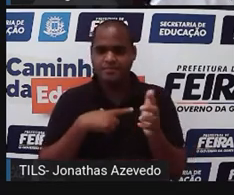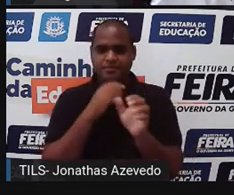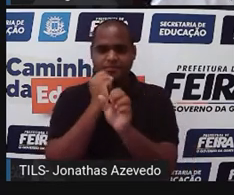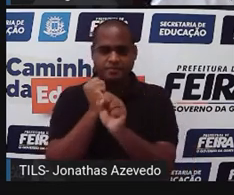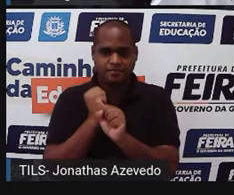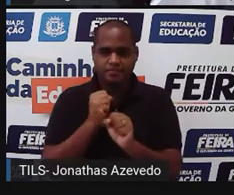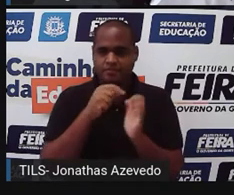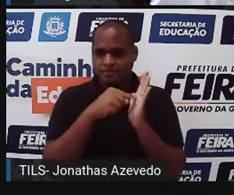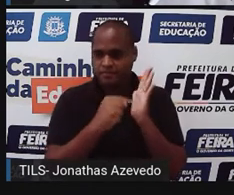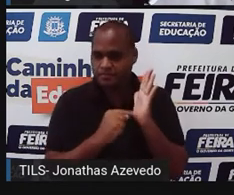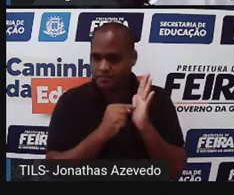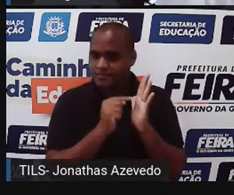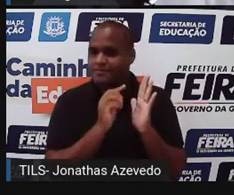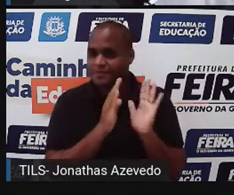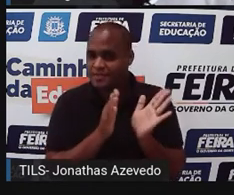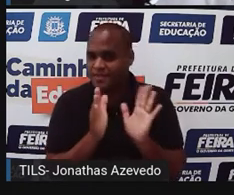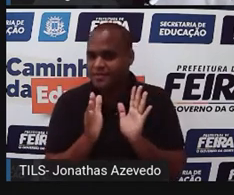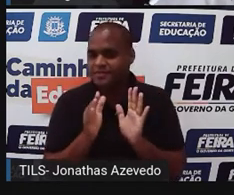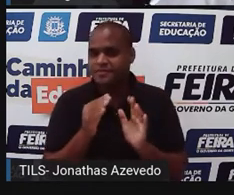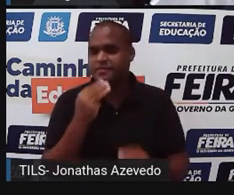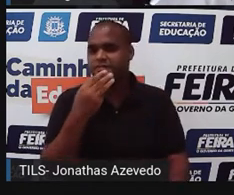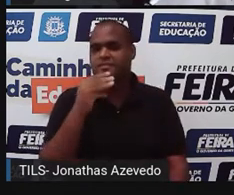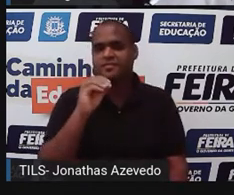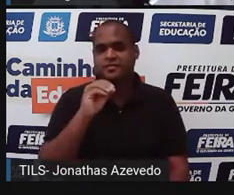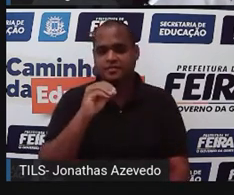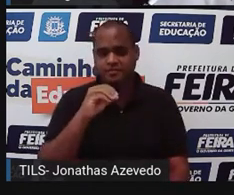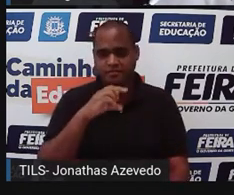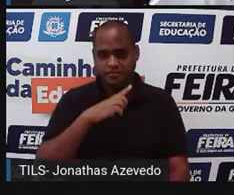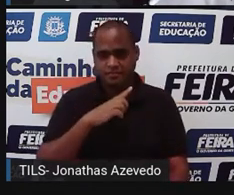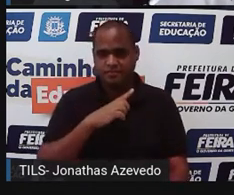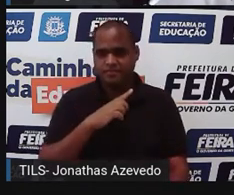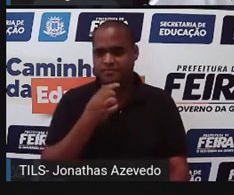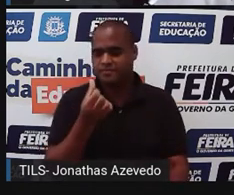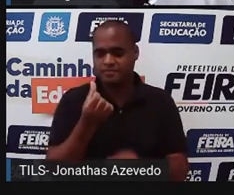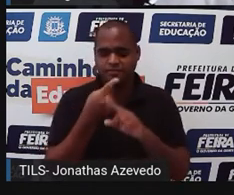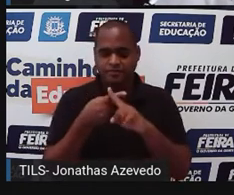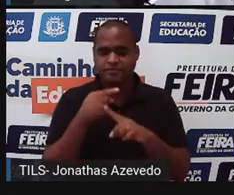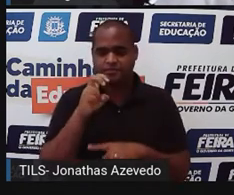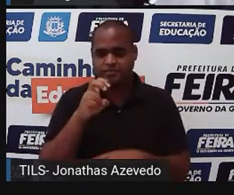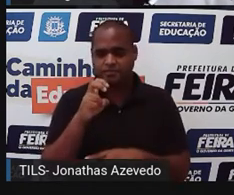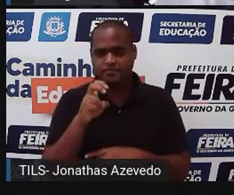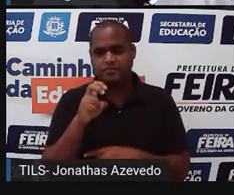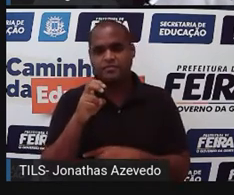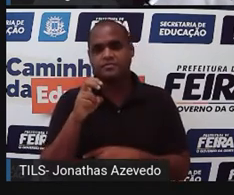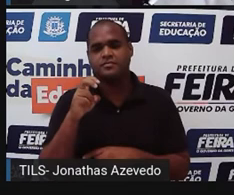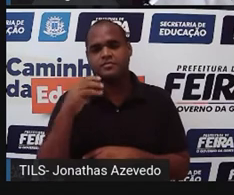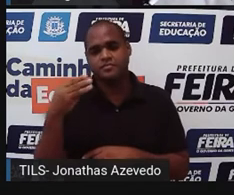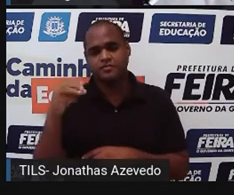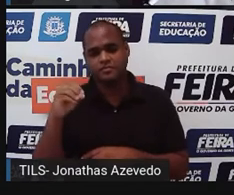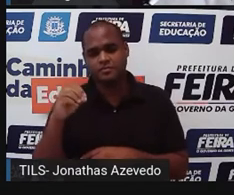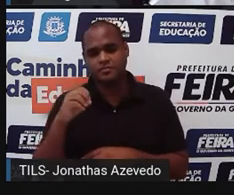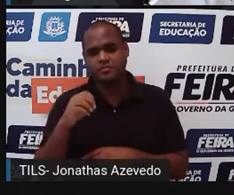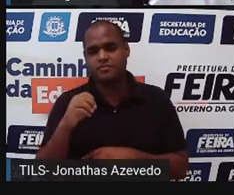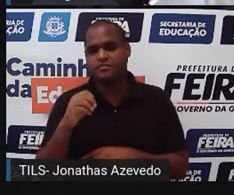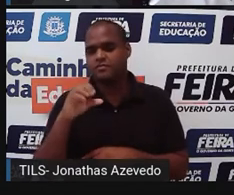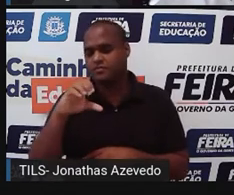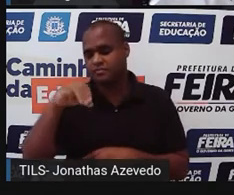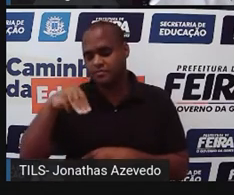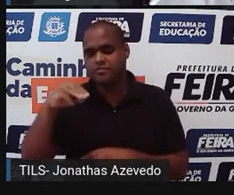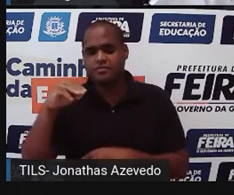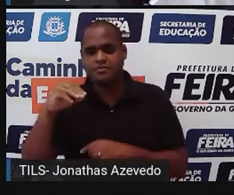tabuada há 30 né às vezes 5:30 e o centímetro vezes